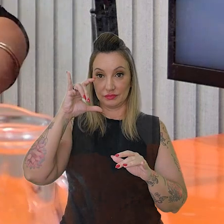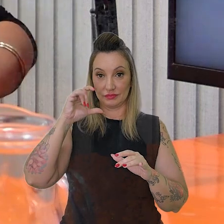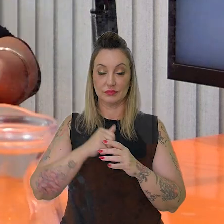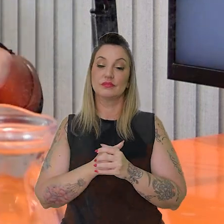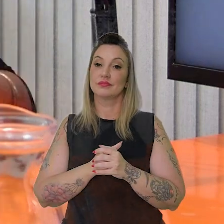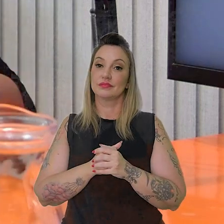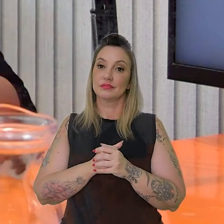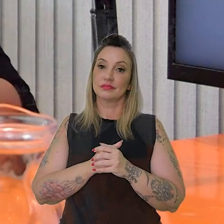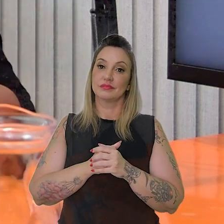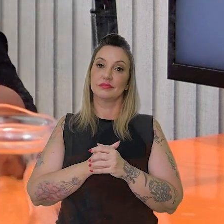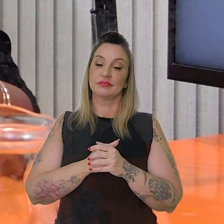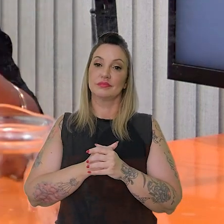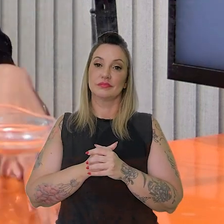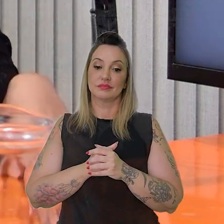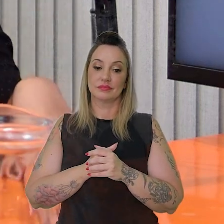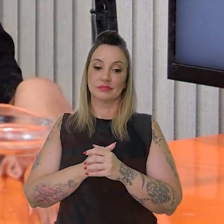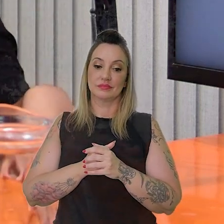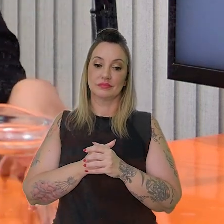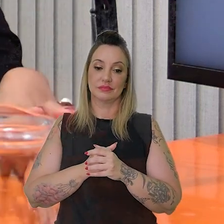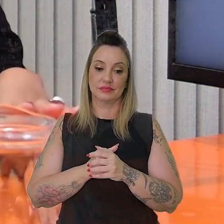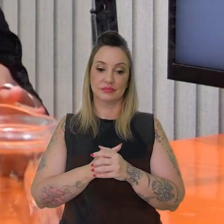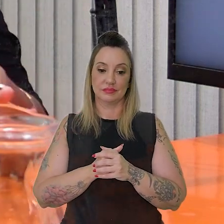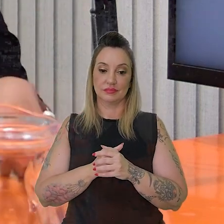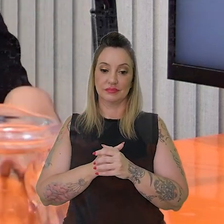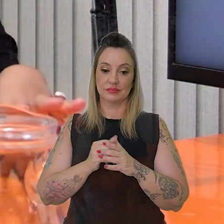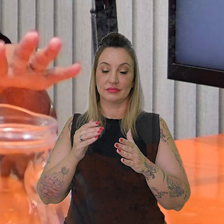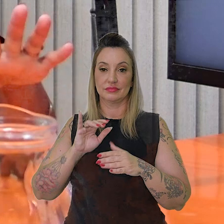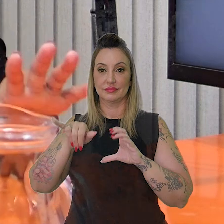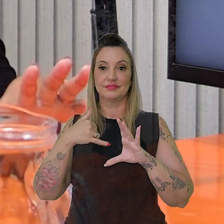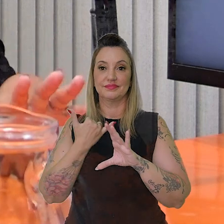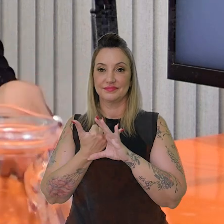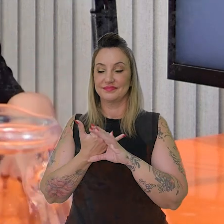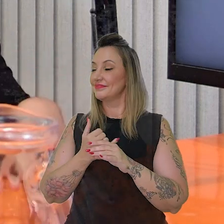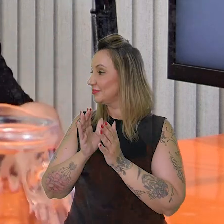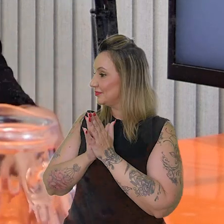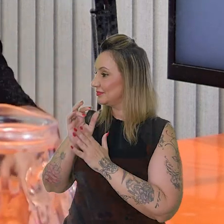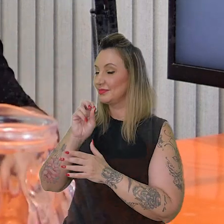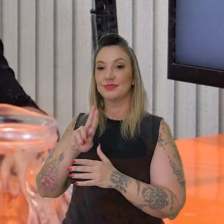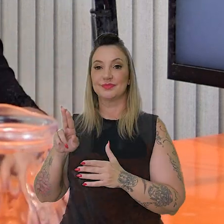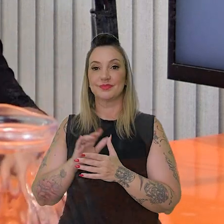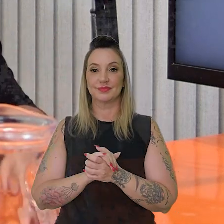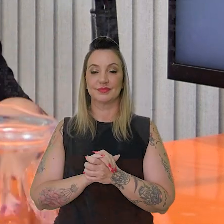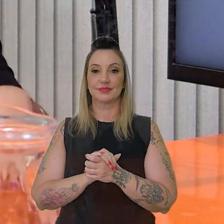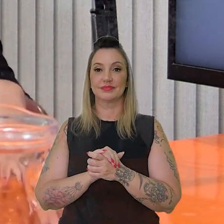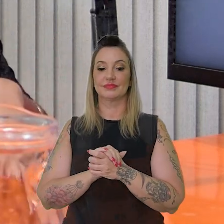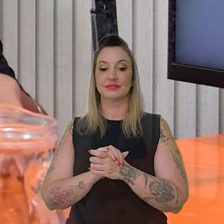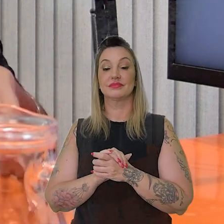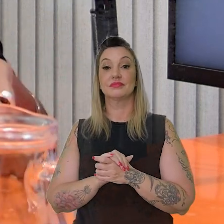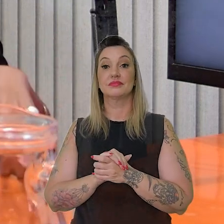no Instagram agora nós vamos e tô igual você caminhando pro youtubea né mas